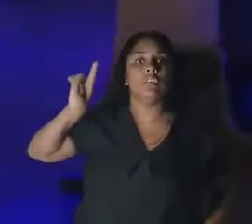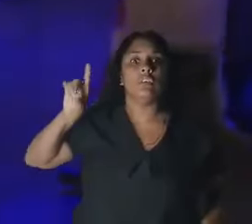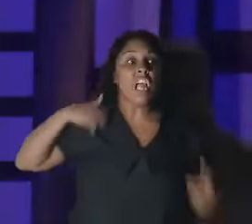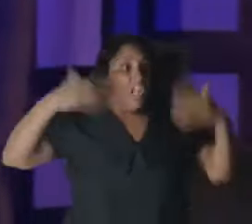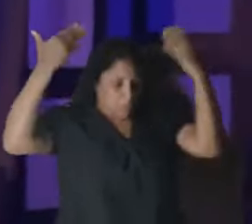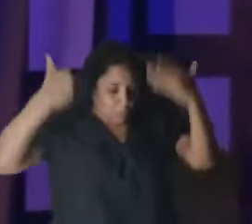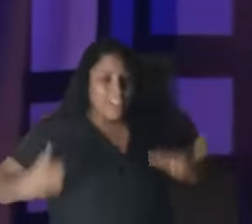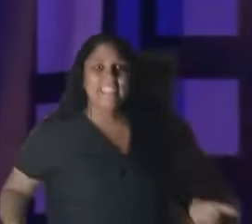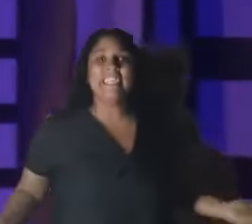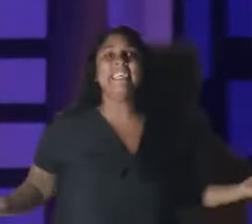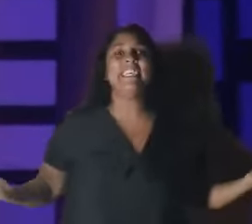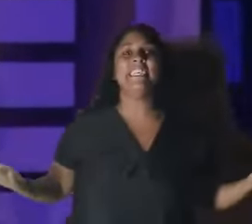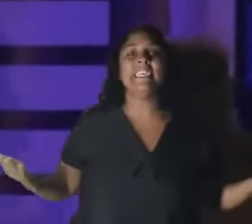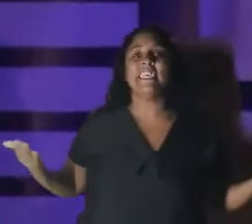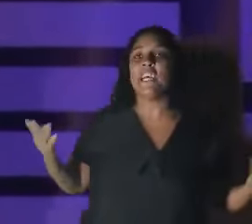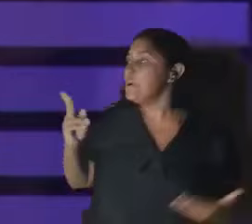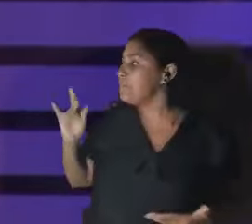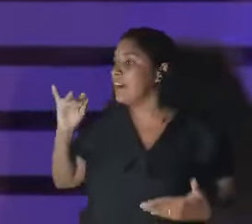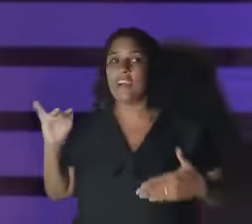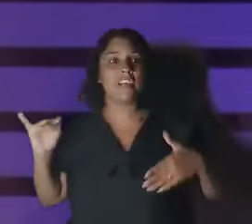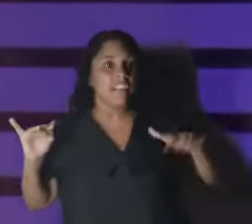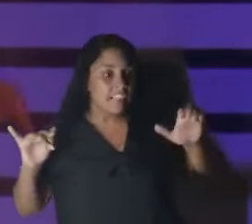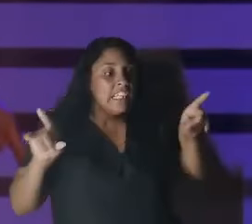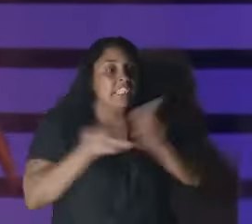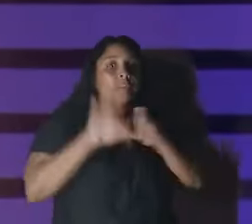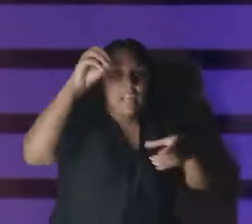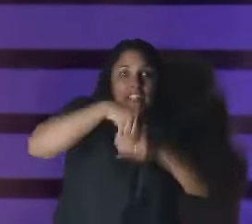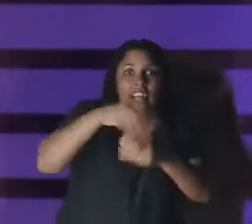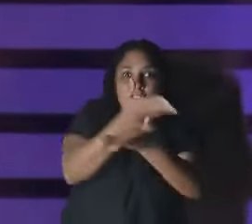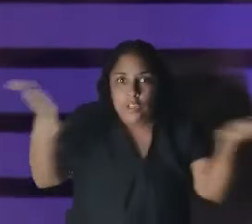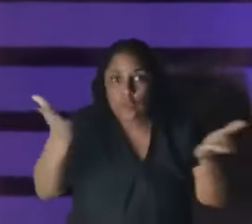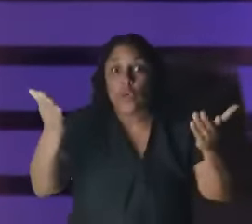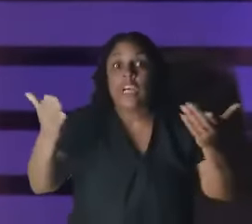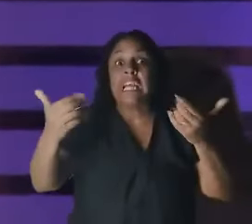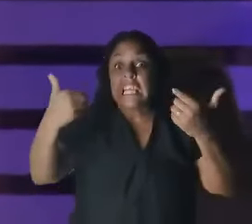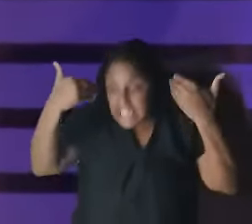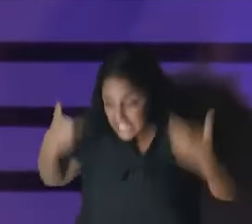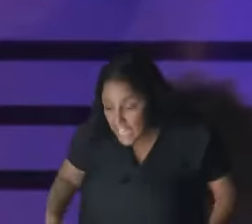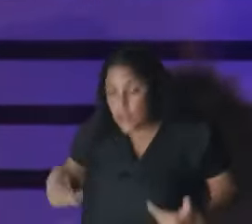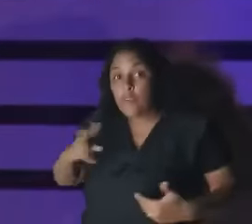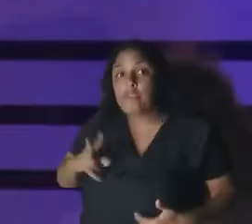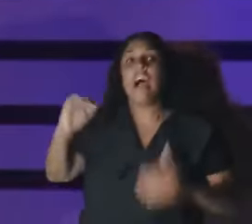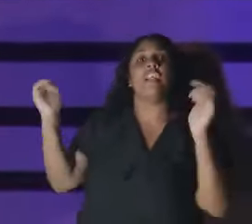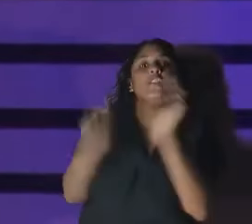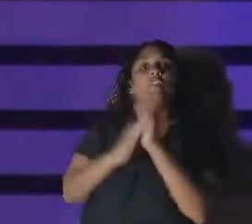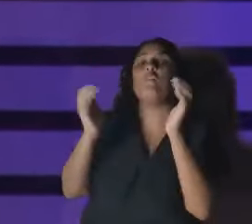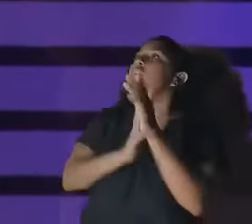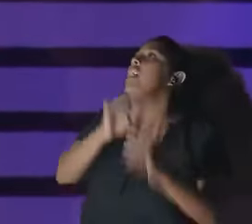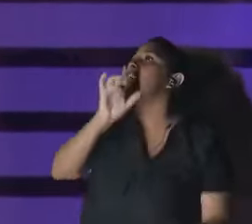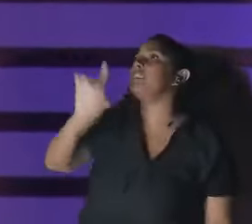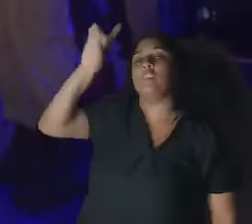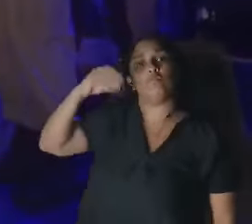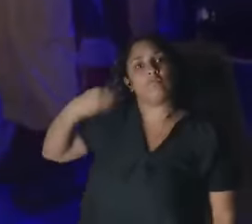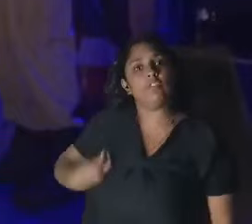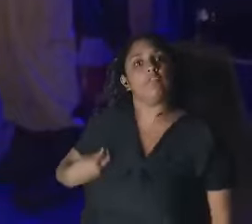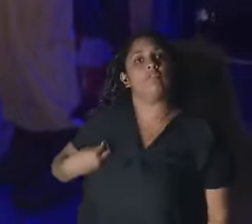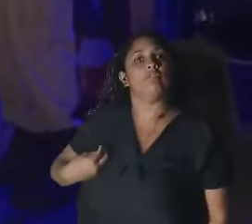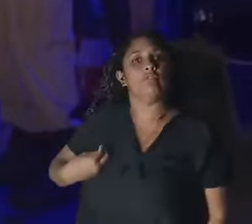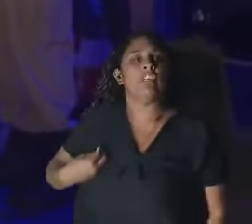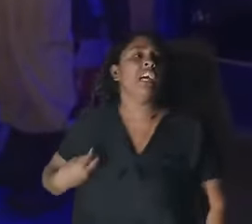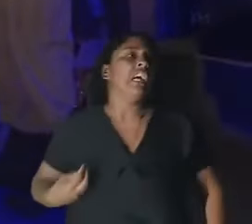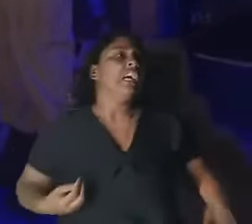Eu estou aqui e meus pais estão nesses escombros. E eu vou louvar ao Deus vivo.